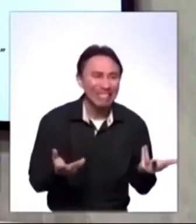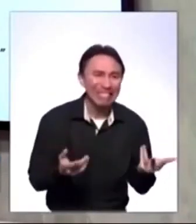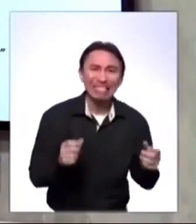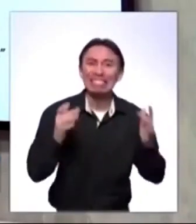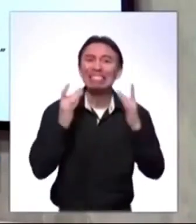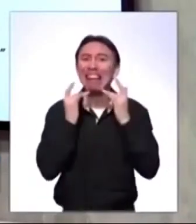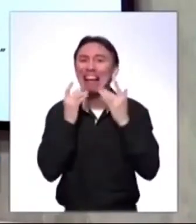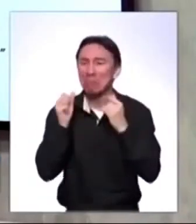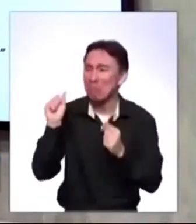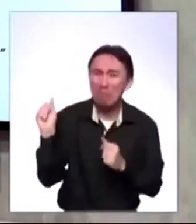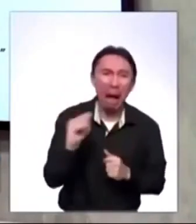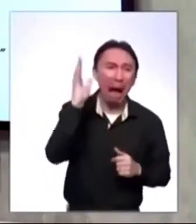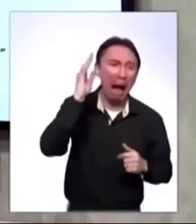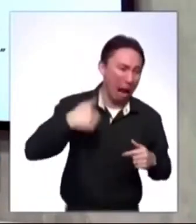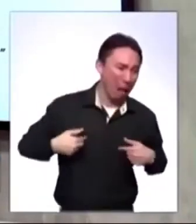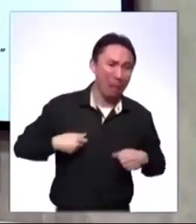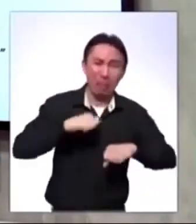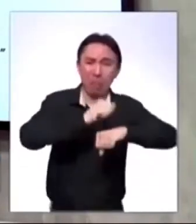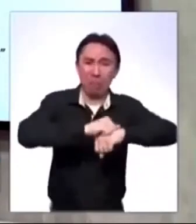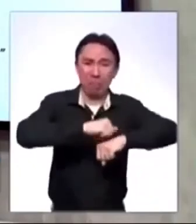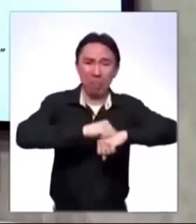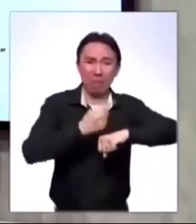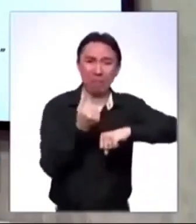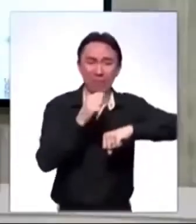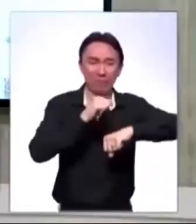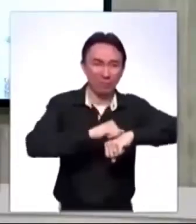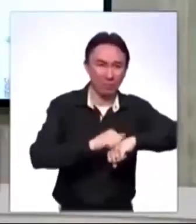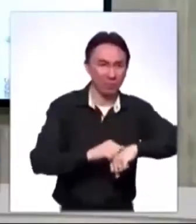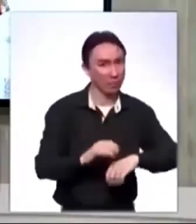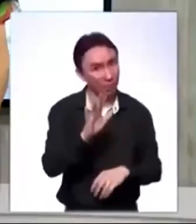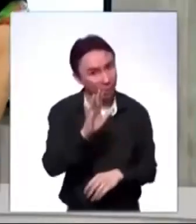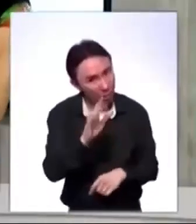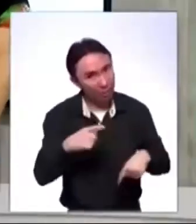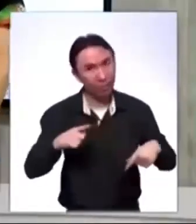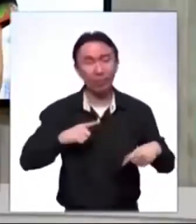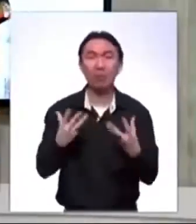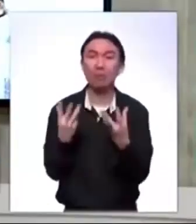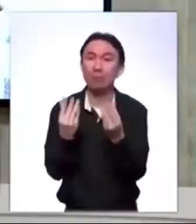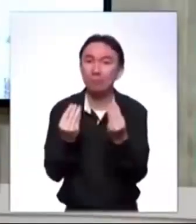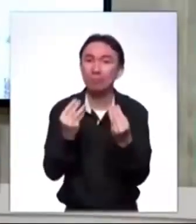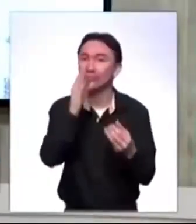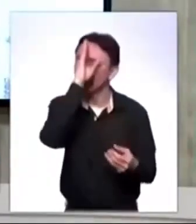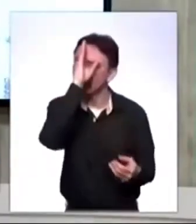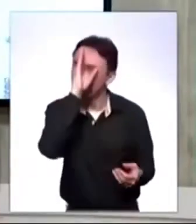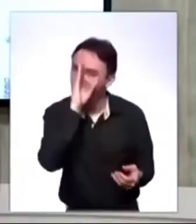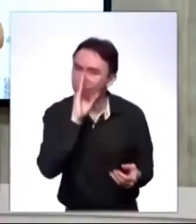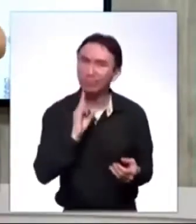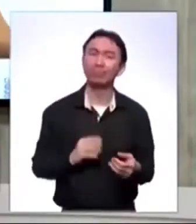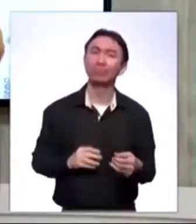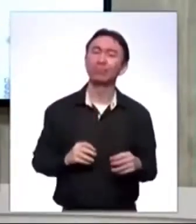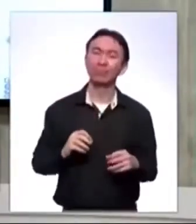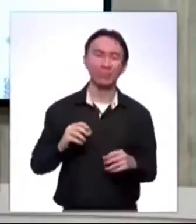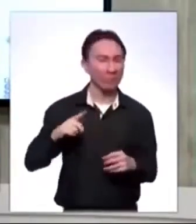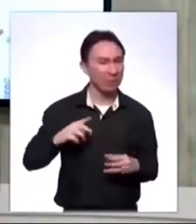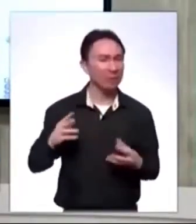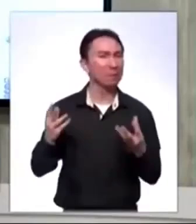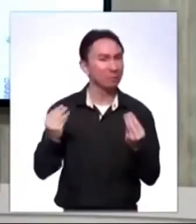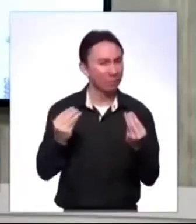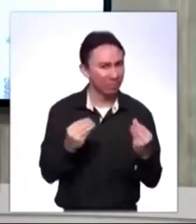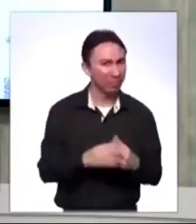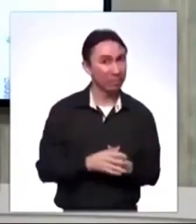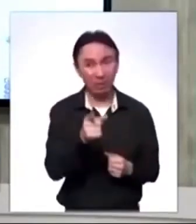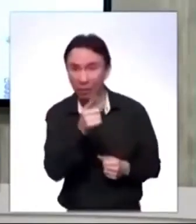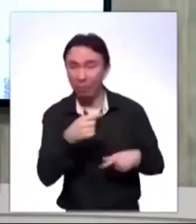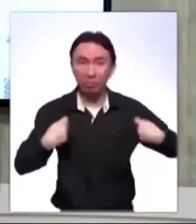dinheiro. Pode parar. Tá cheio de espetáculos gratuitos, subsidiados, tá certo? Também tem que fazer seus corres,